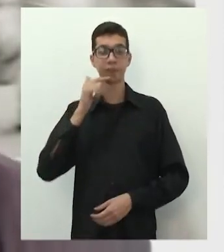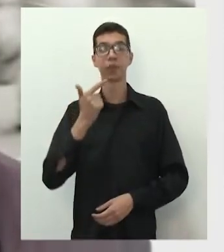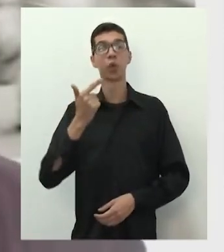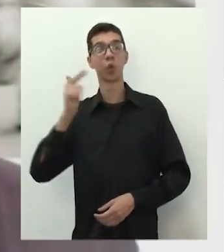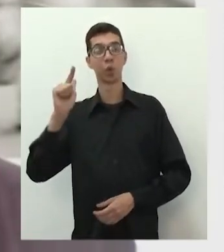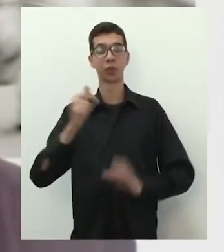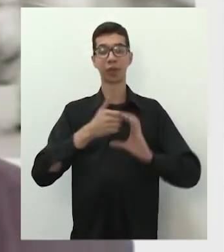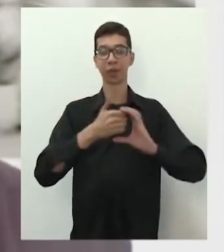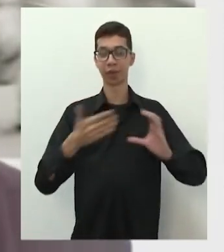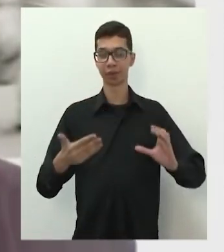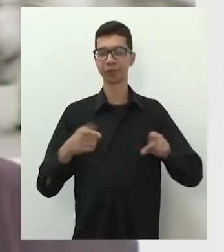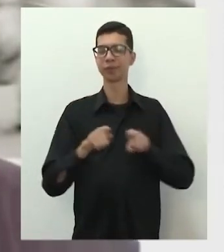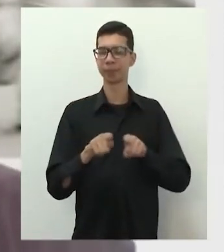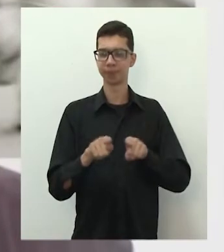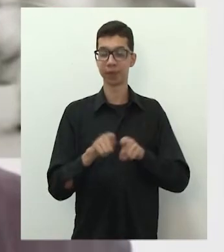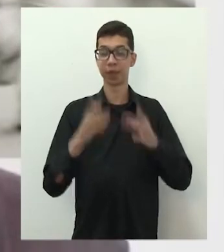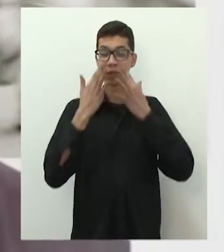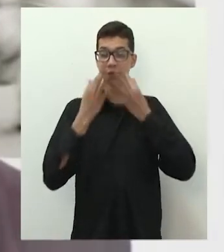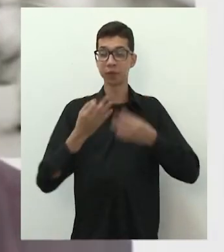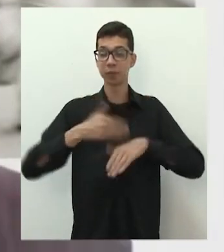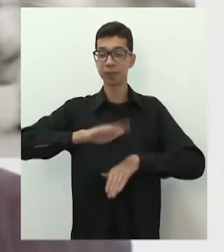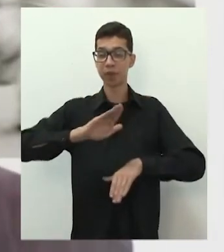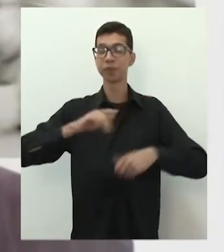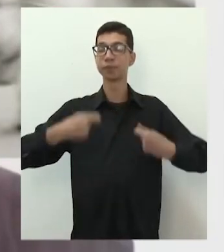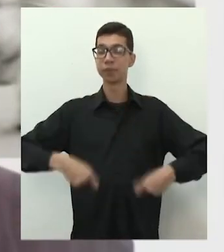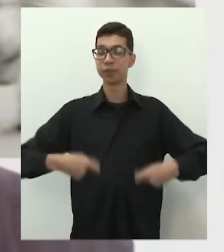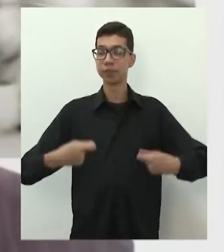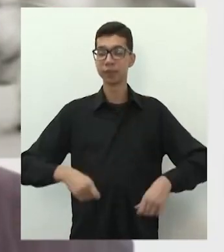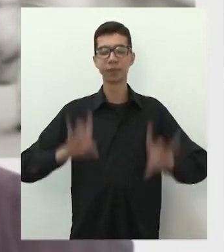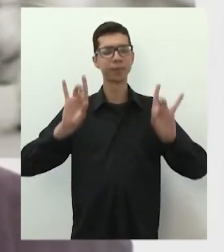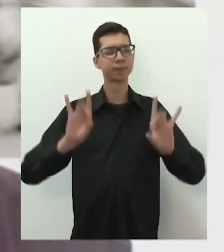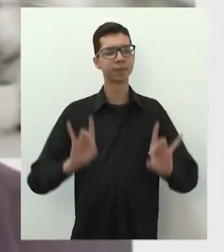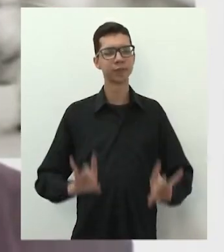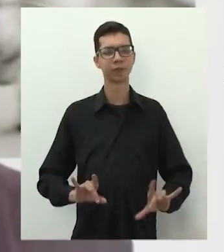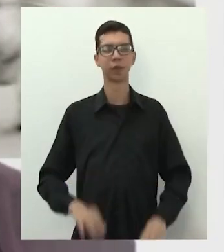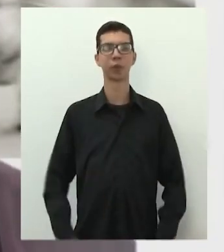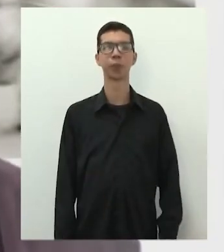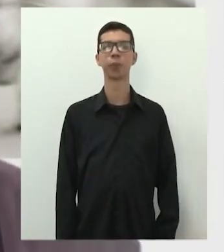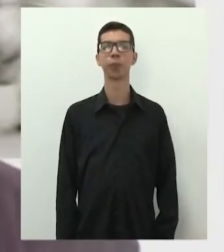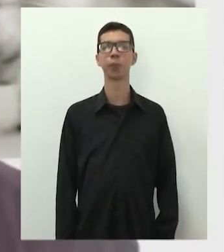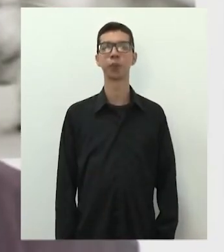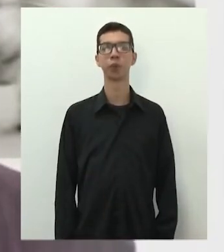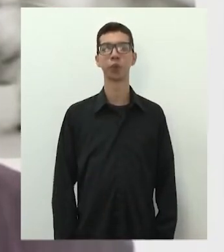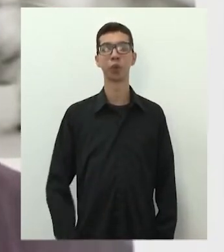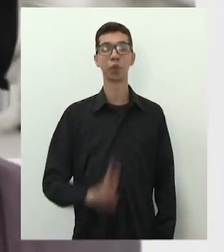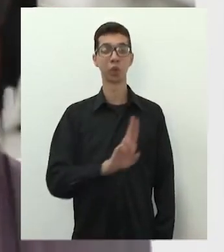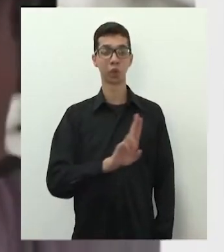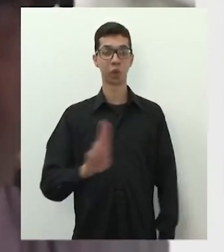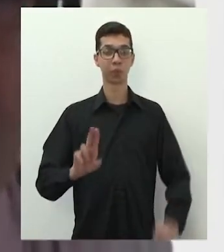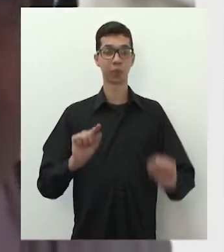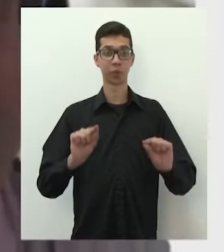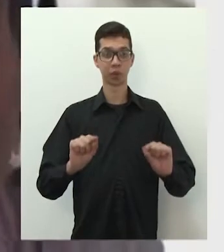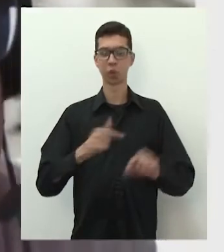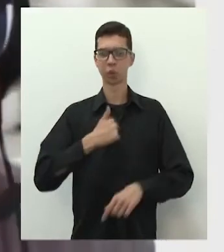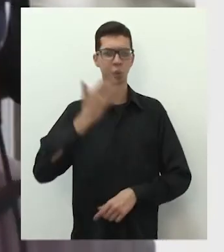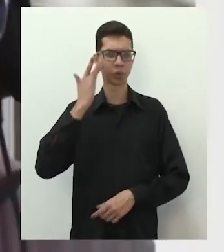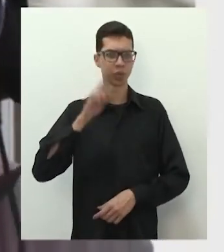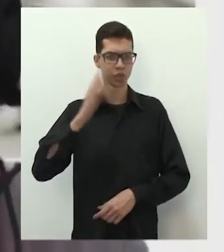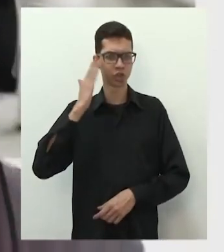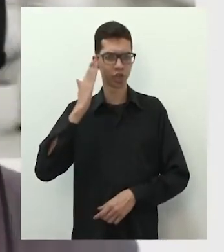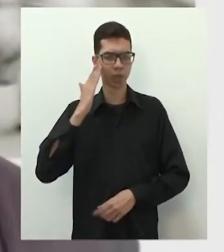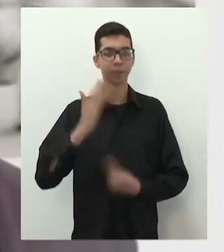adolescentes dando curtidas em sites de beribecking. Onde eu quero chegar? Você participando de um grupo passa a viver